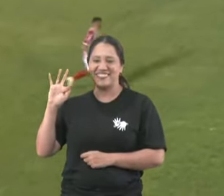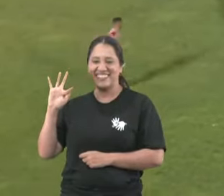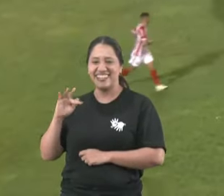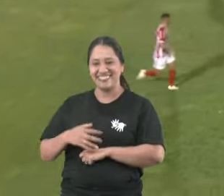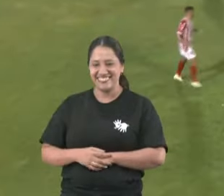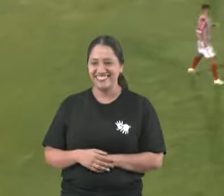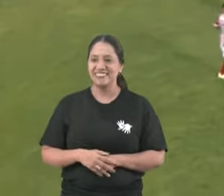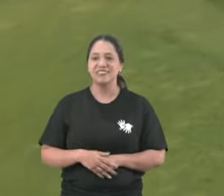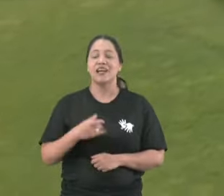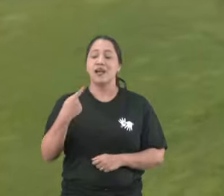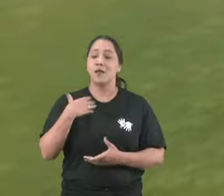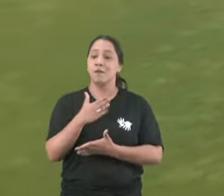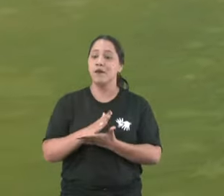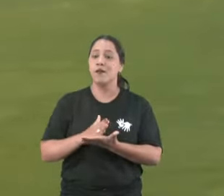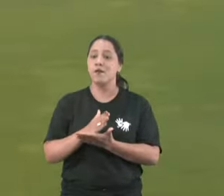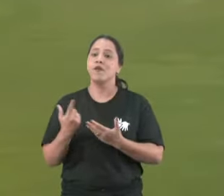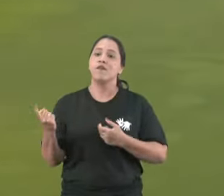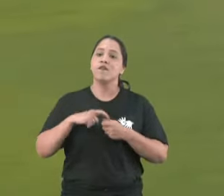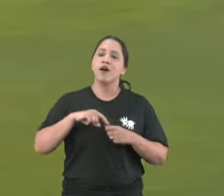Wesley pelo meio,